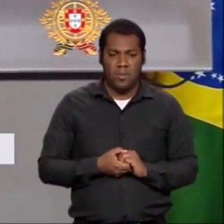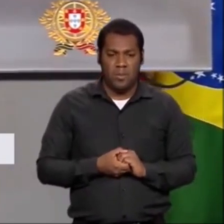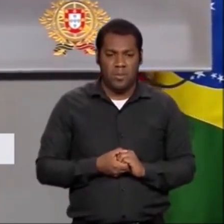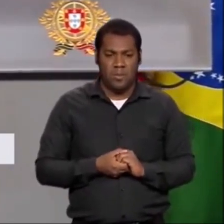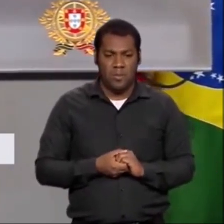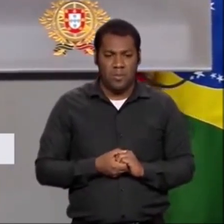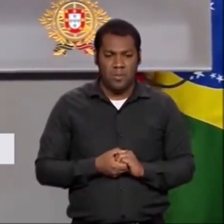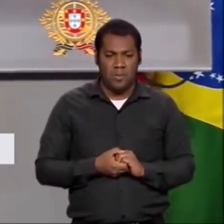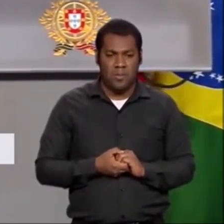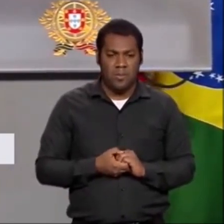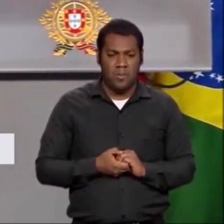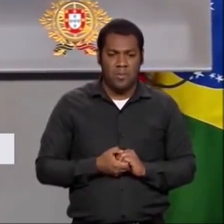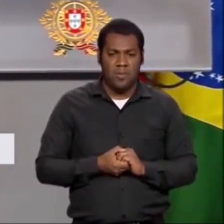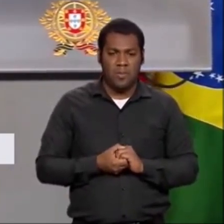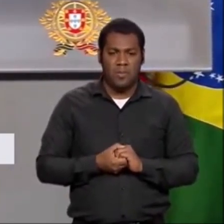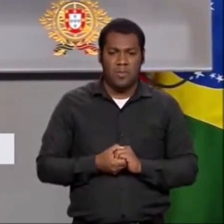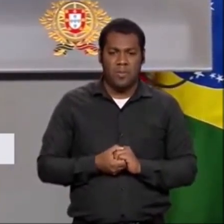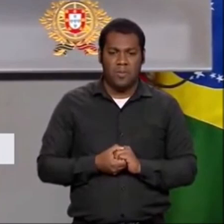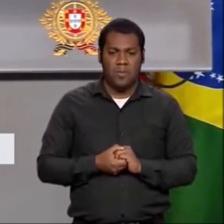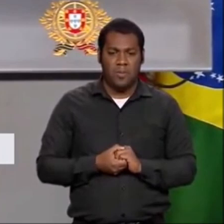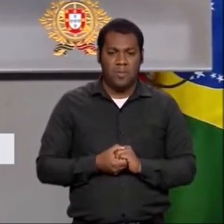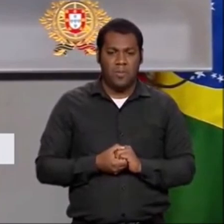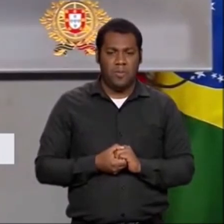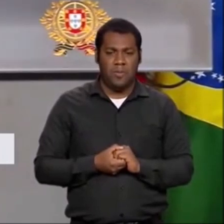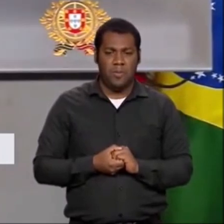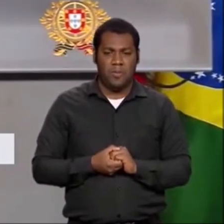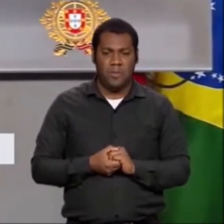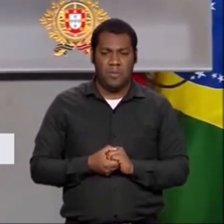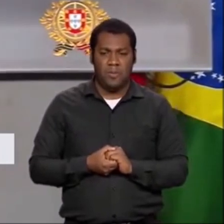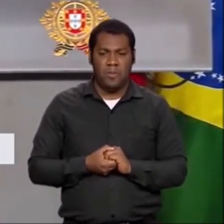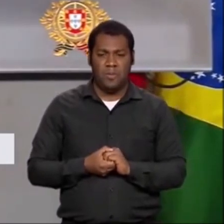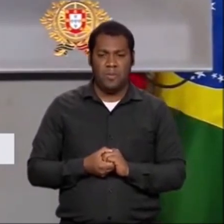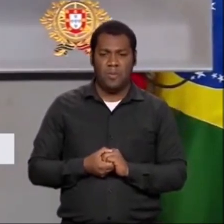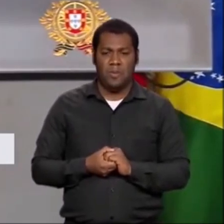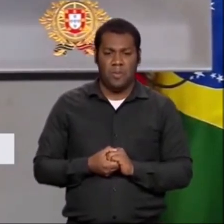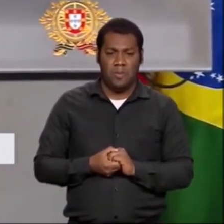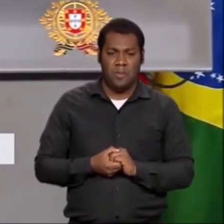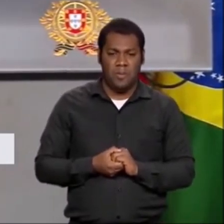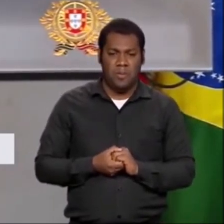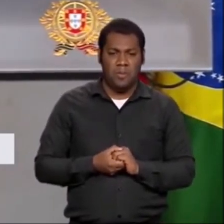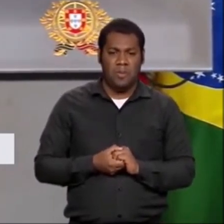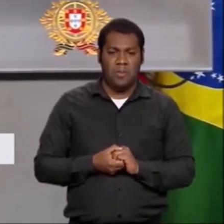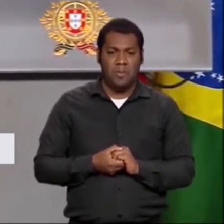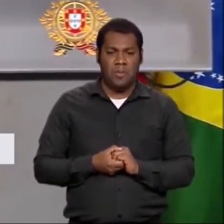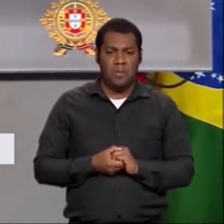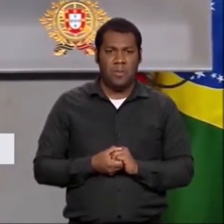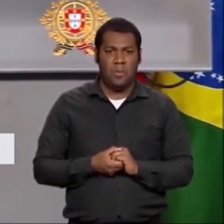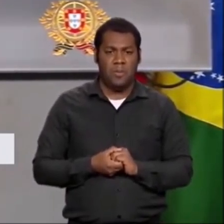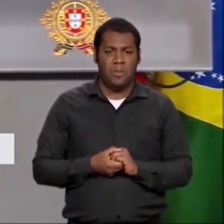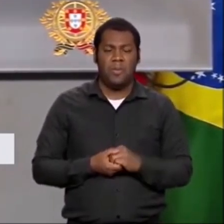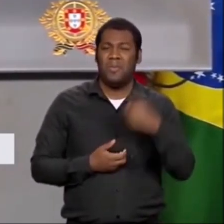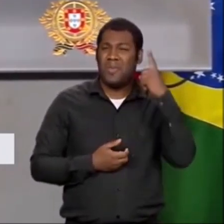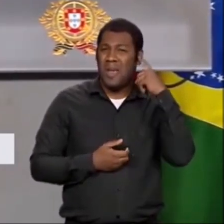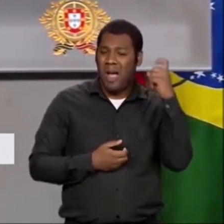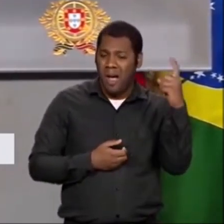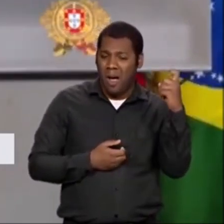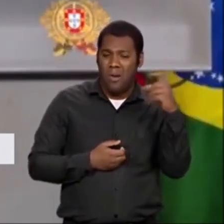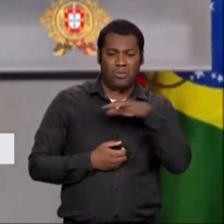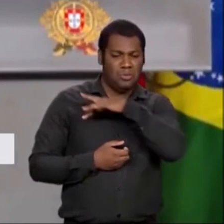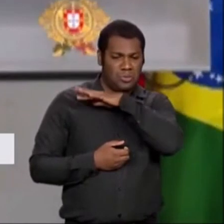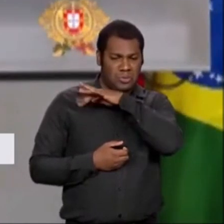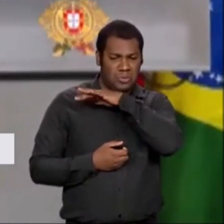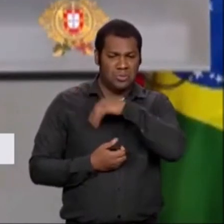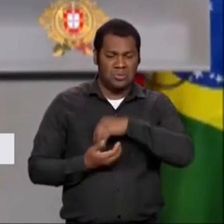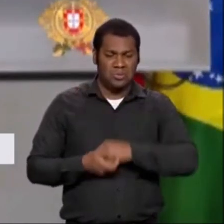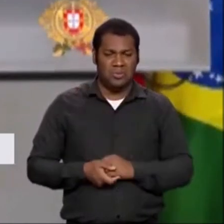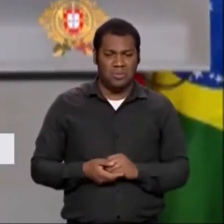Eu confesso que eu não. Não foi fácil de ouvir, tem que ser mais. Há uma semana, afirmou.